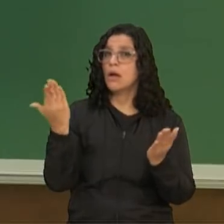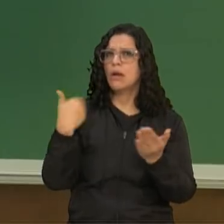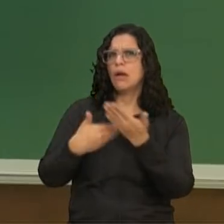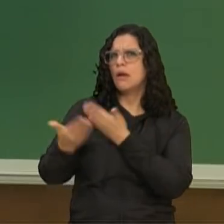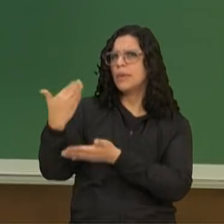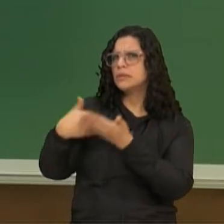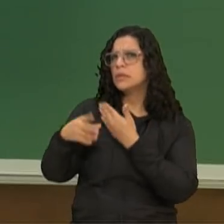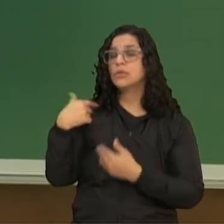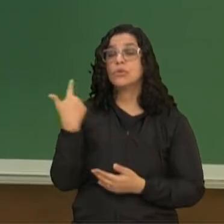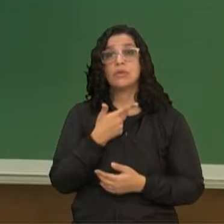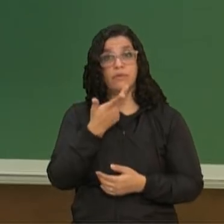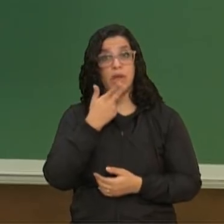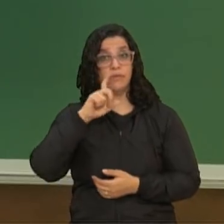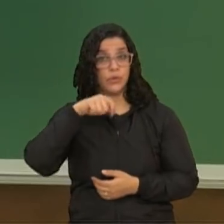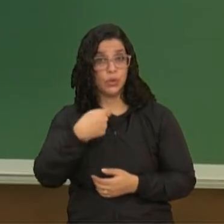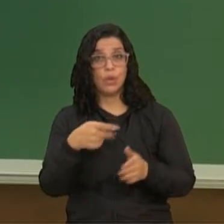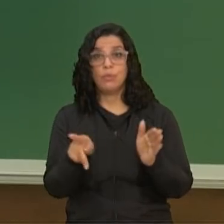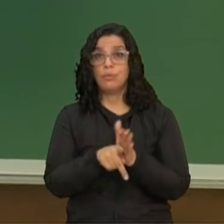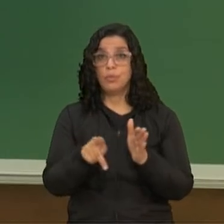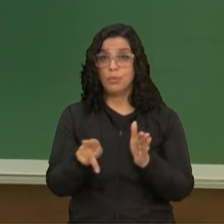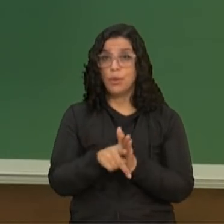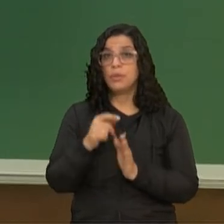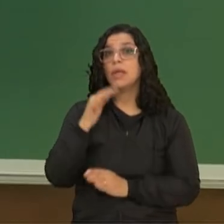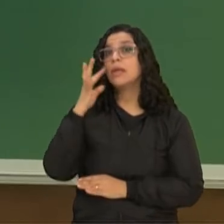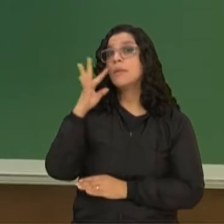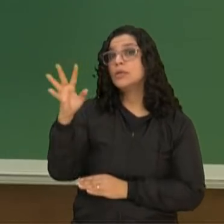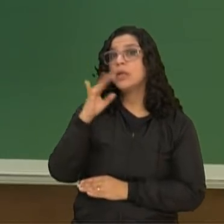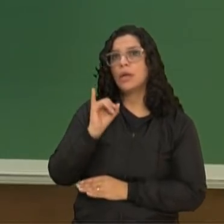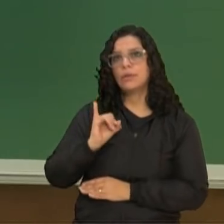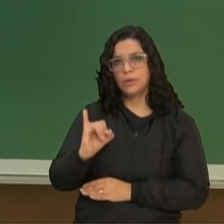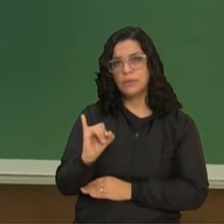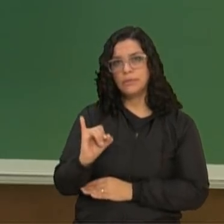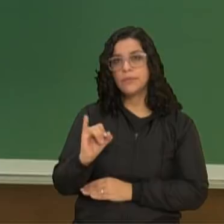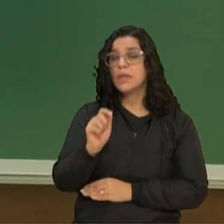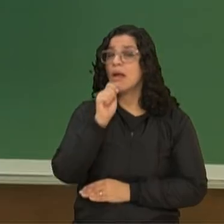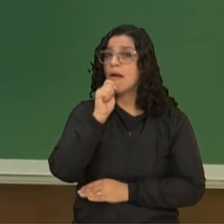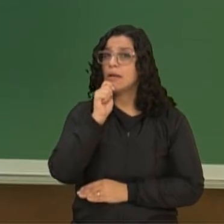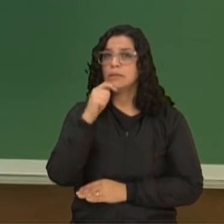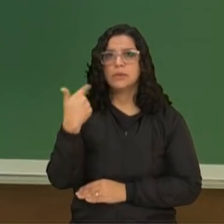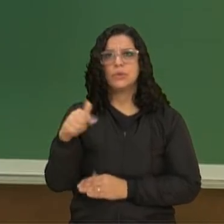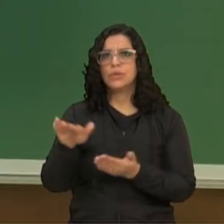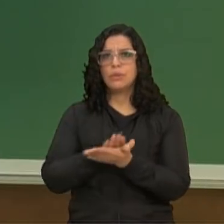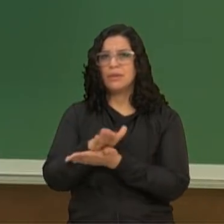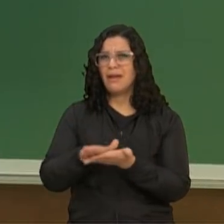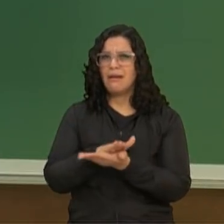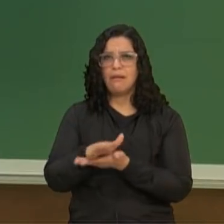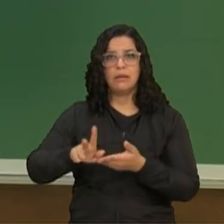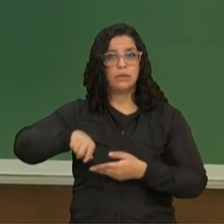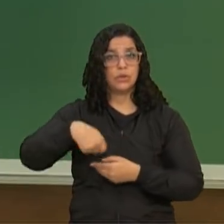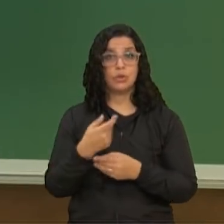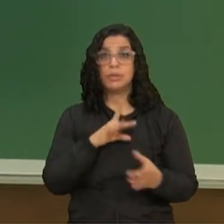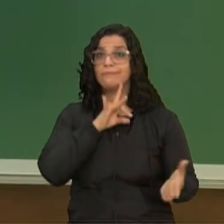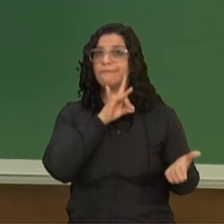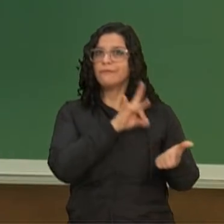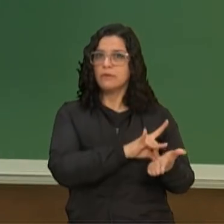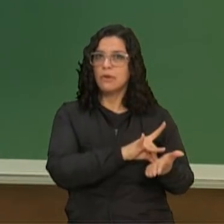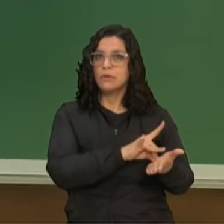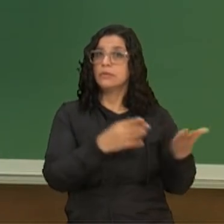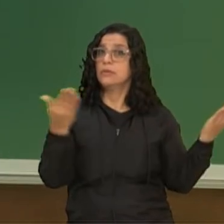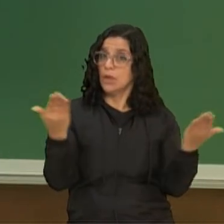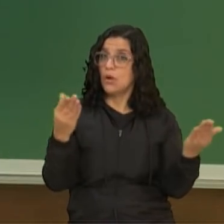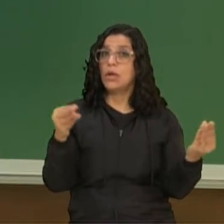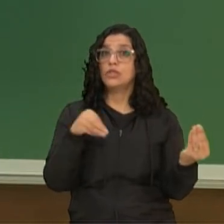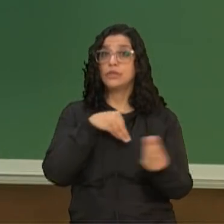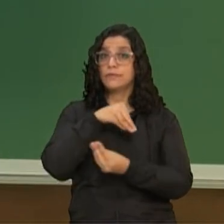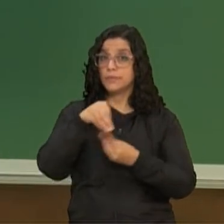a gente só estava trabalhando com a unidade imaginária. Nós não estávamos tendo a parte real. Agora, a